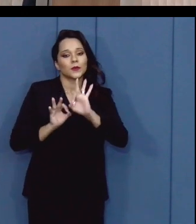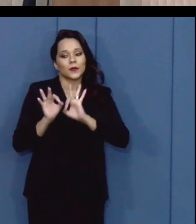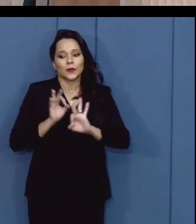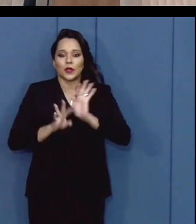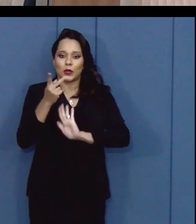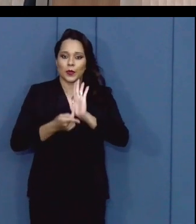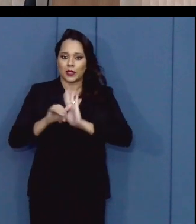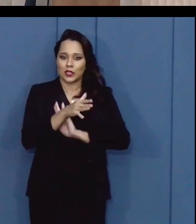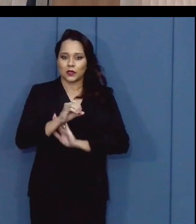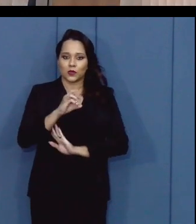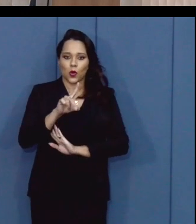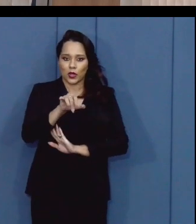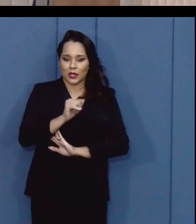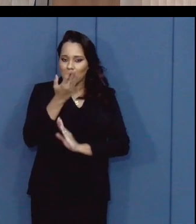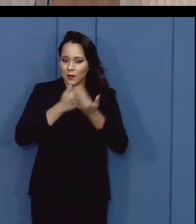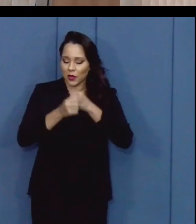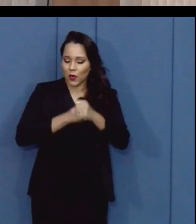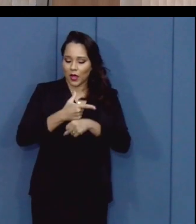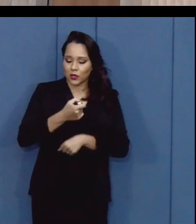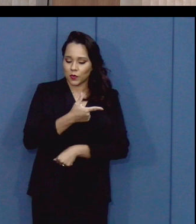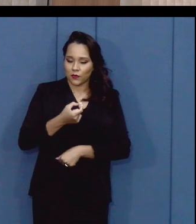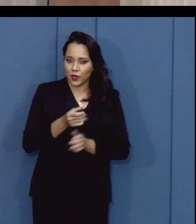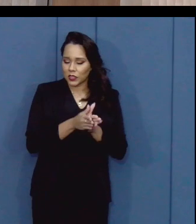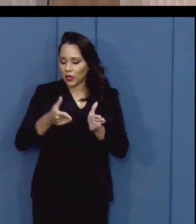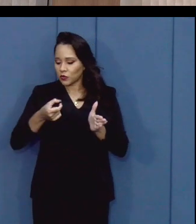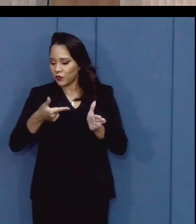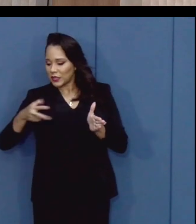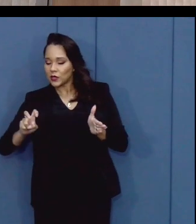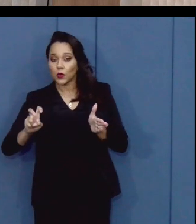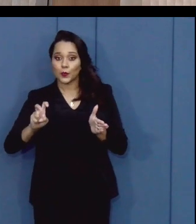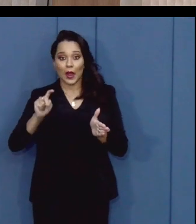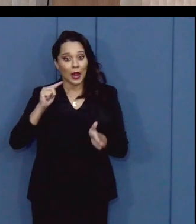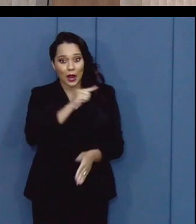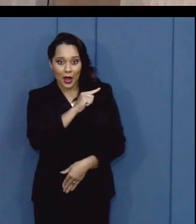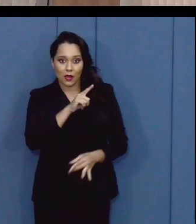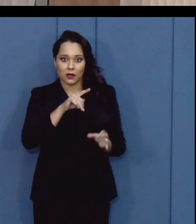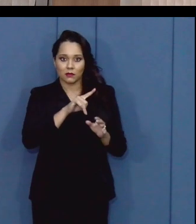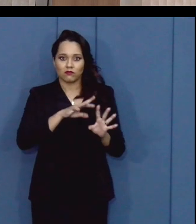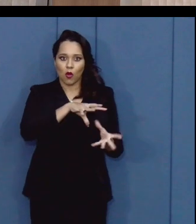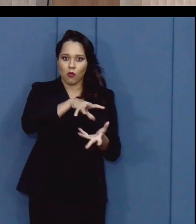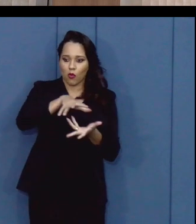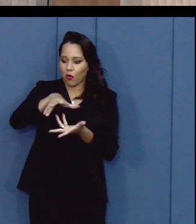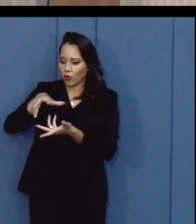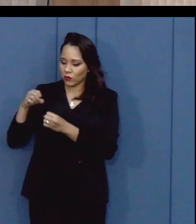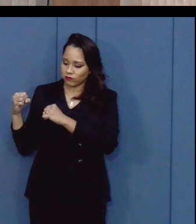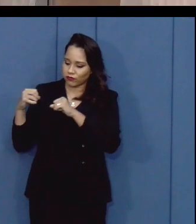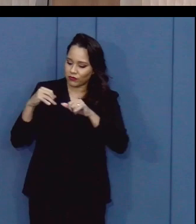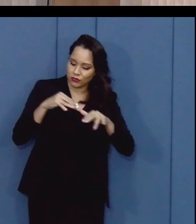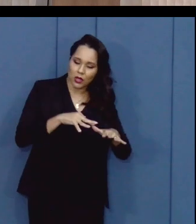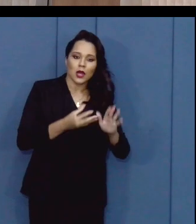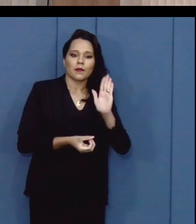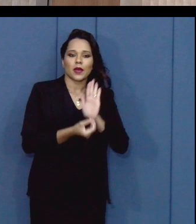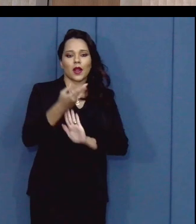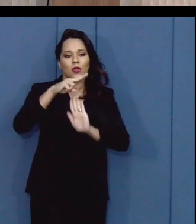do Plano de Ação do Códex Alimentares 2020-2025. É lá que o mundo se reúne realmente para criar